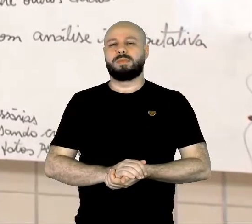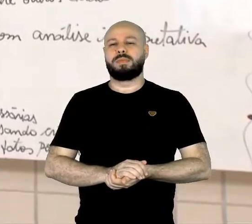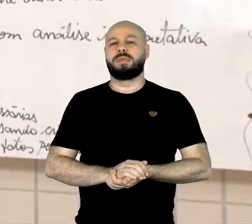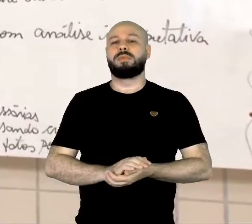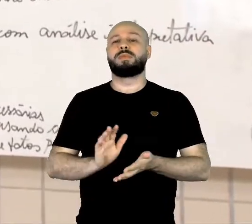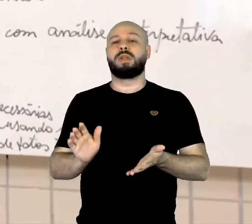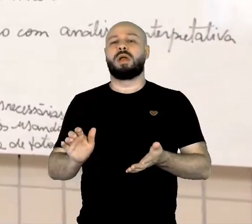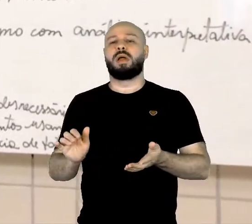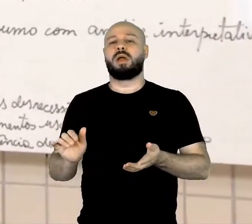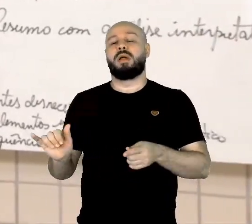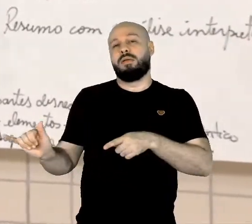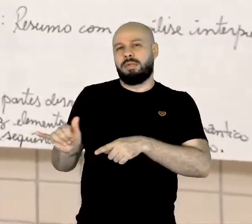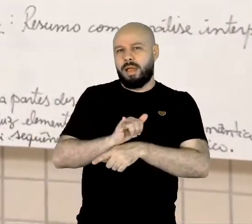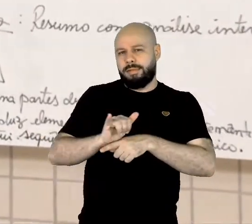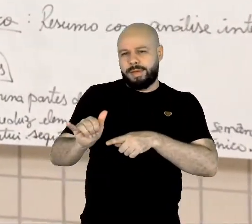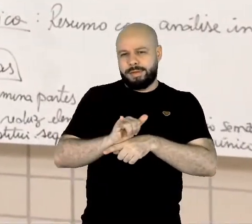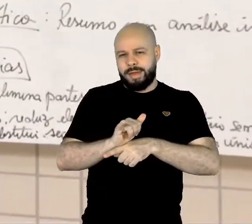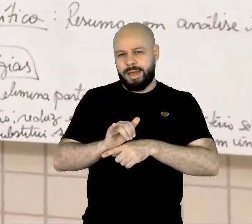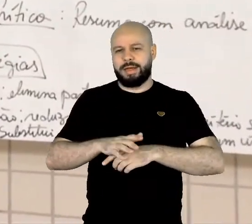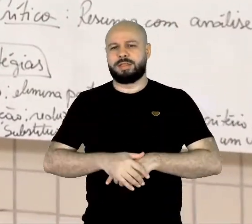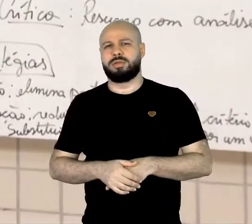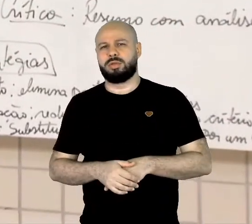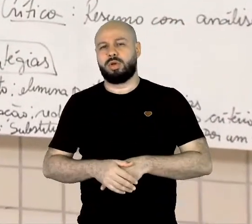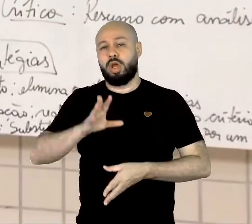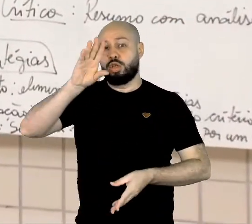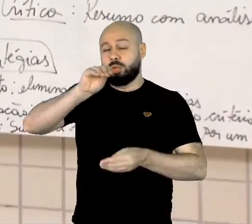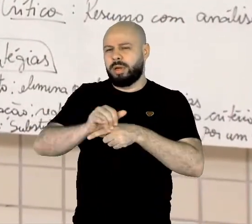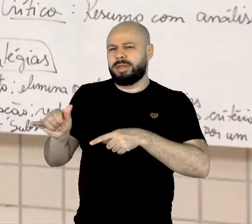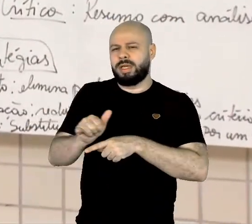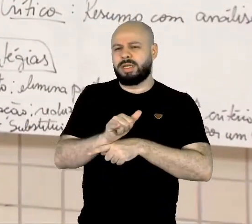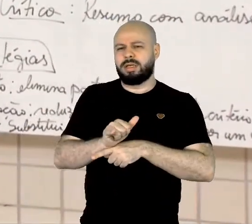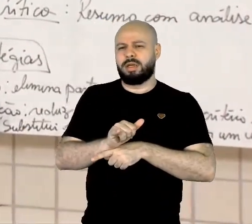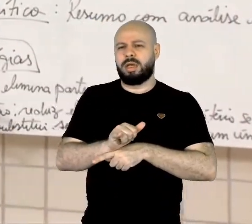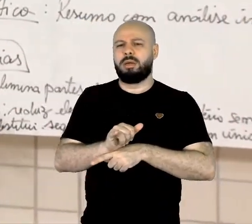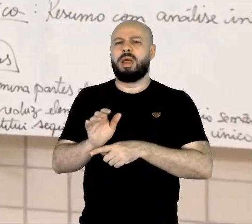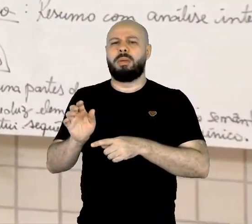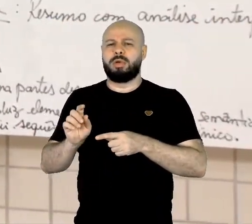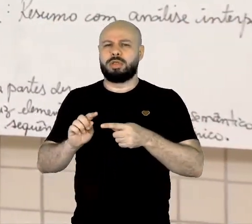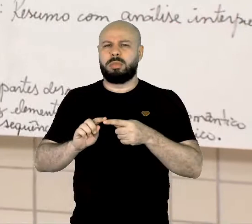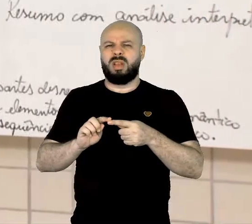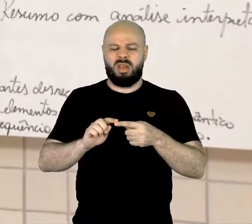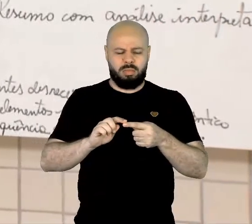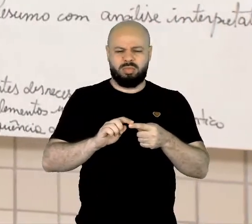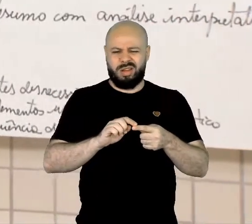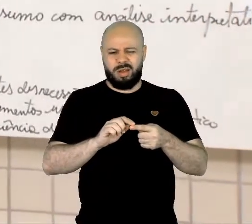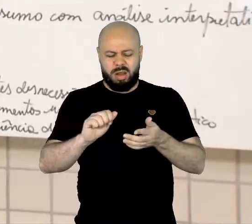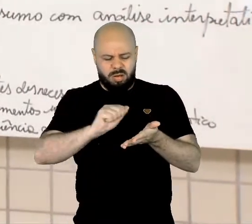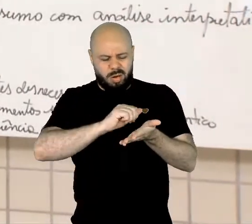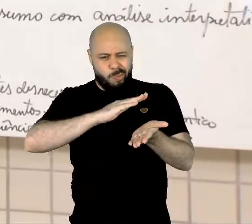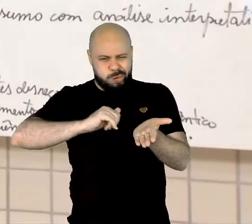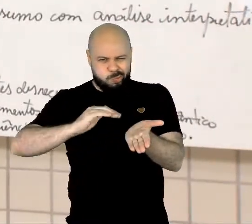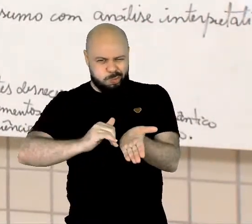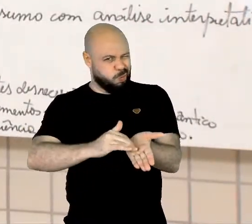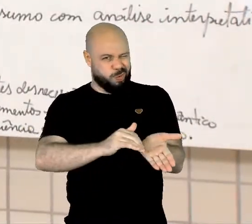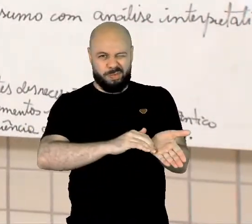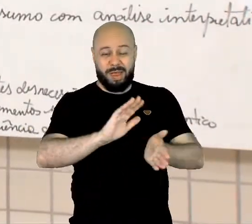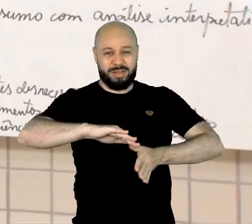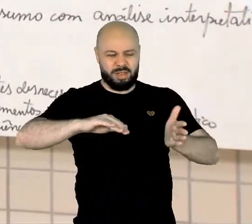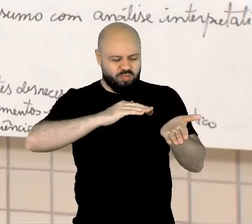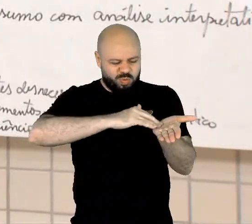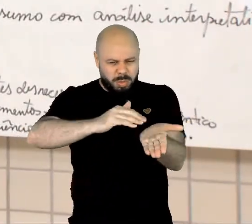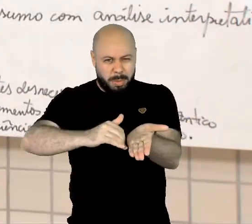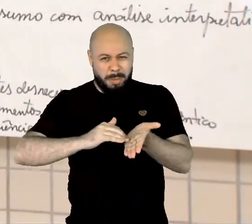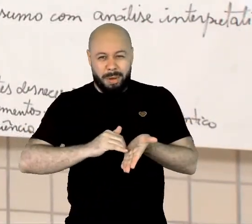temos aqui as estratégias. Tem o apagamento, elimina partes desnecessárias, o que você acha que é desnecessário na